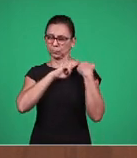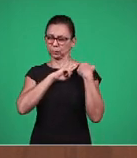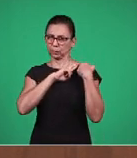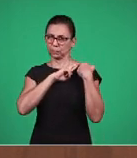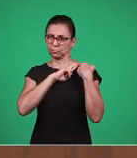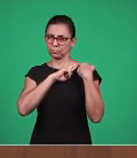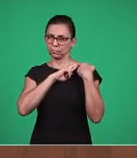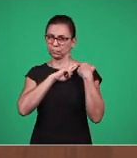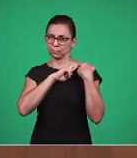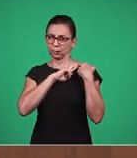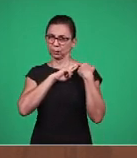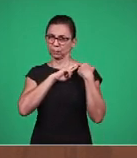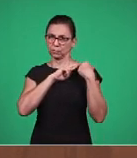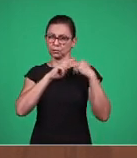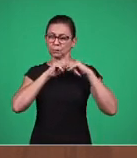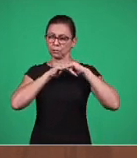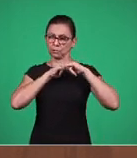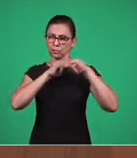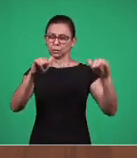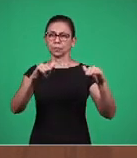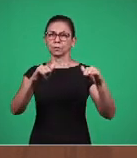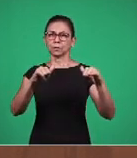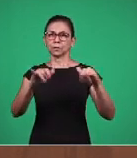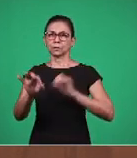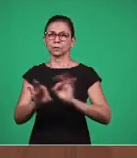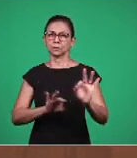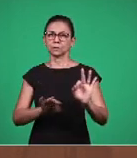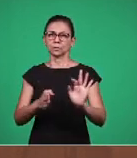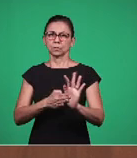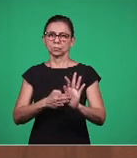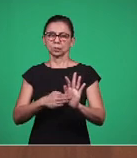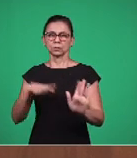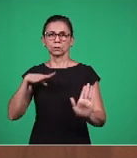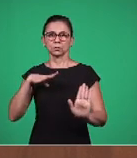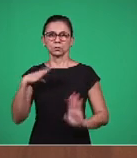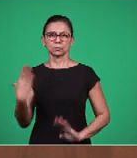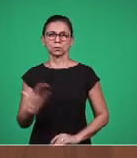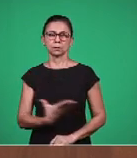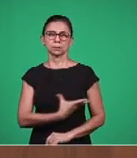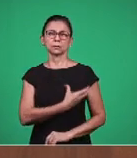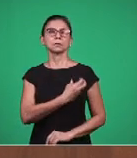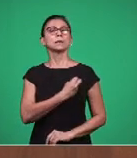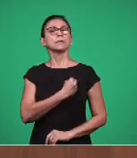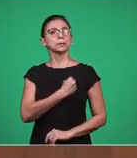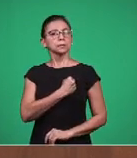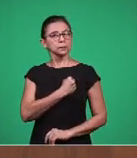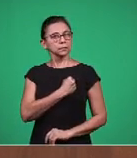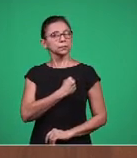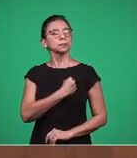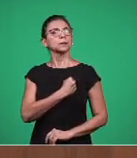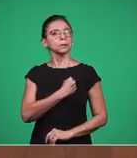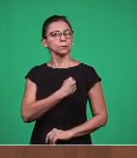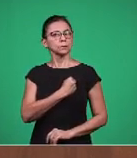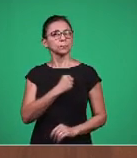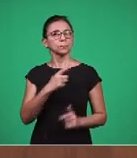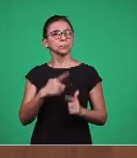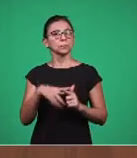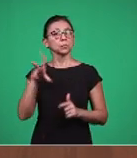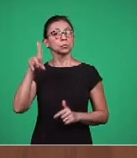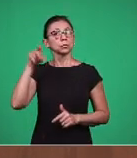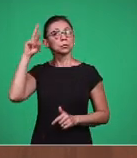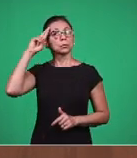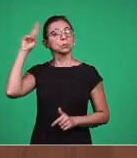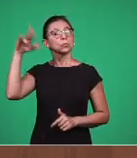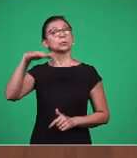desincumbir desse projeto. Qual o projeto para o que fomos chamados? Qual foi